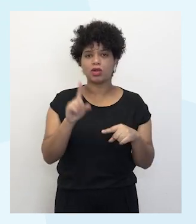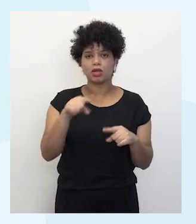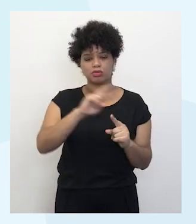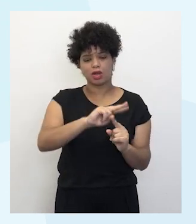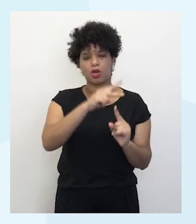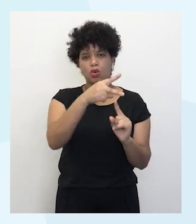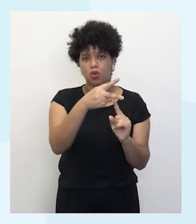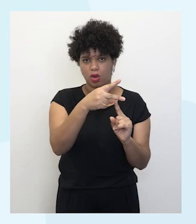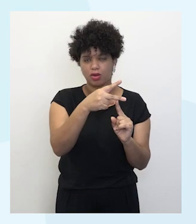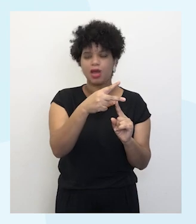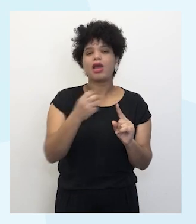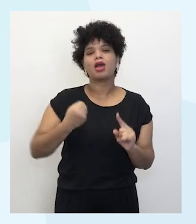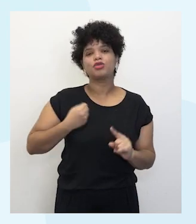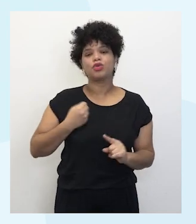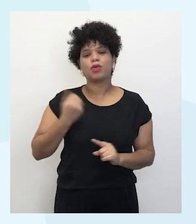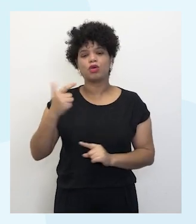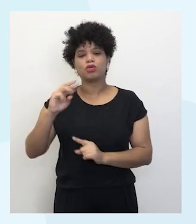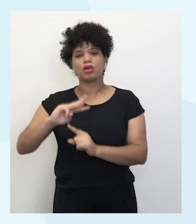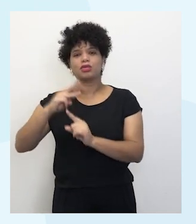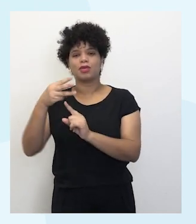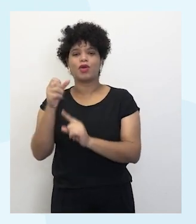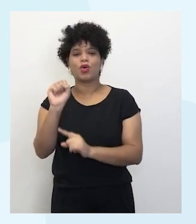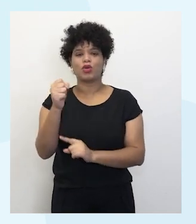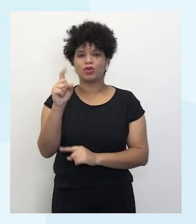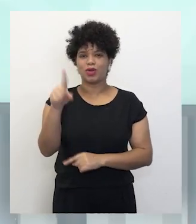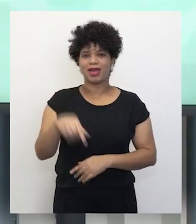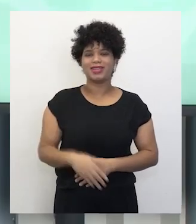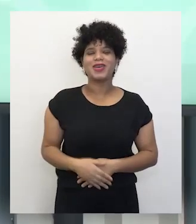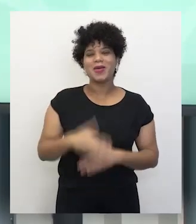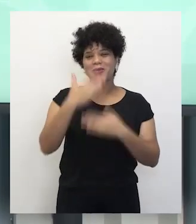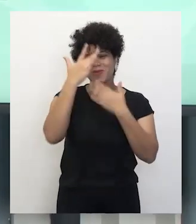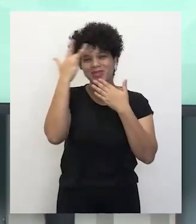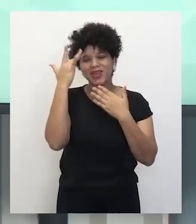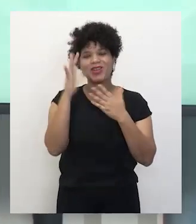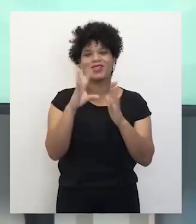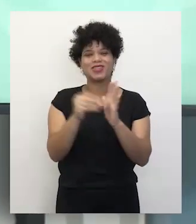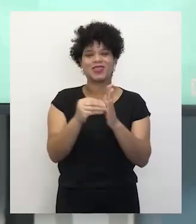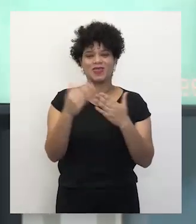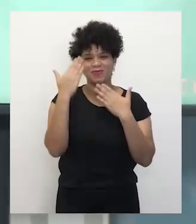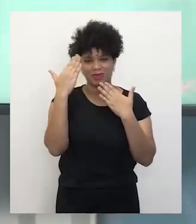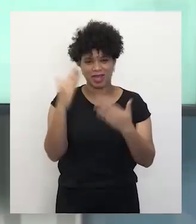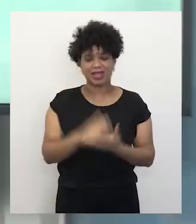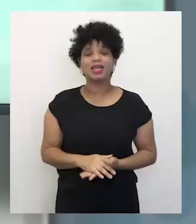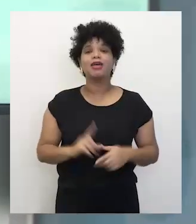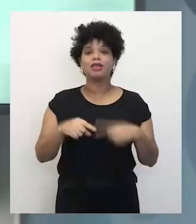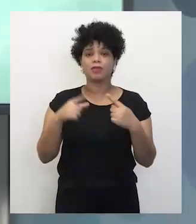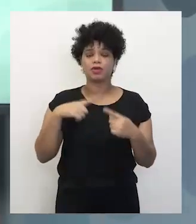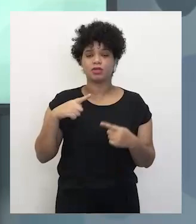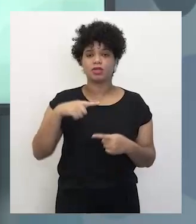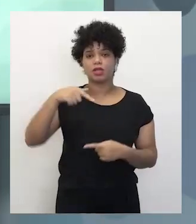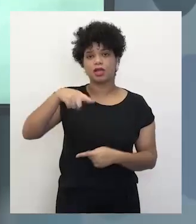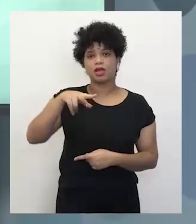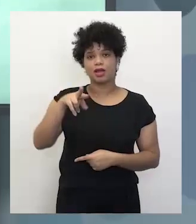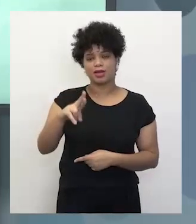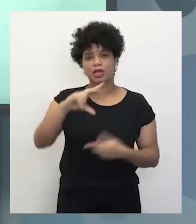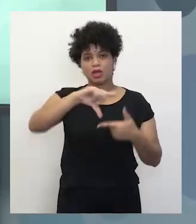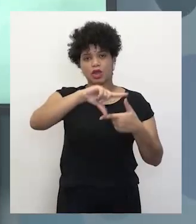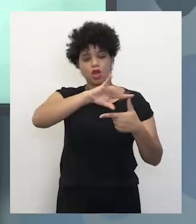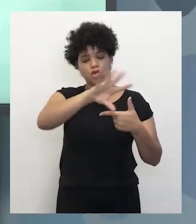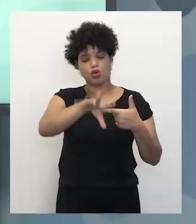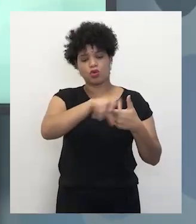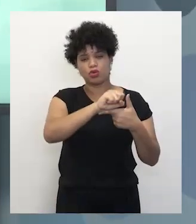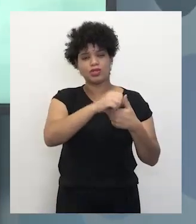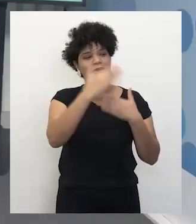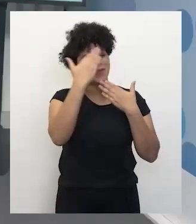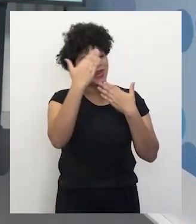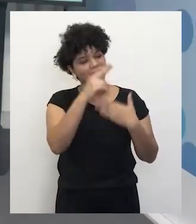cubo e, portanto, 8. Certo? Certo. Pessoal, muito obrigada. Daqui a pouco vai ficar o QR Code para vocês. Obrigada, Vitor, por você ter